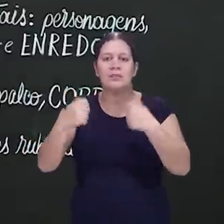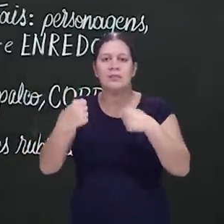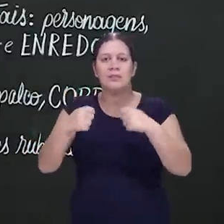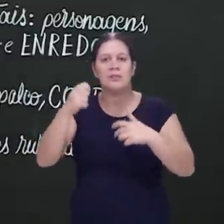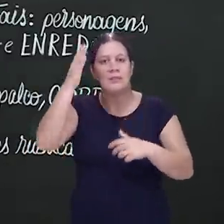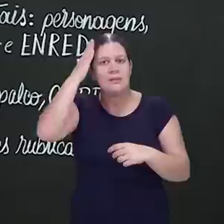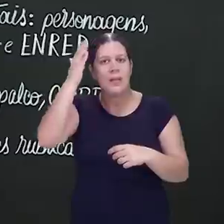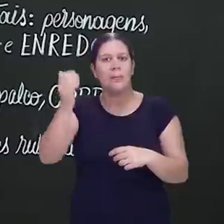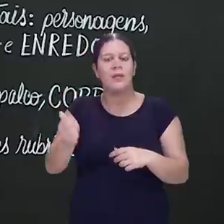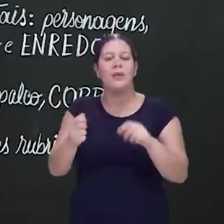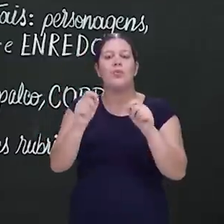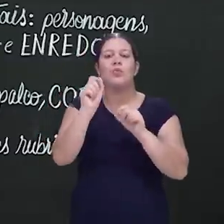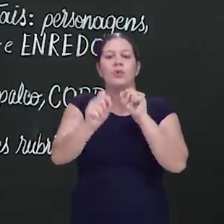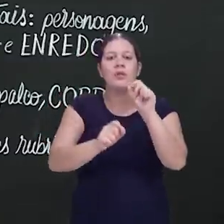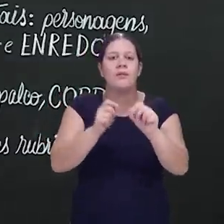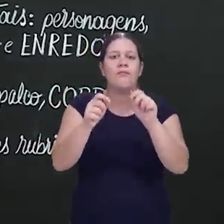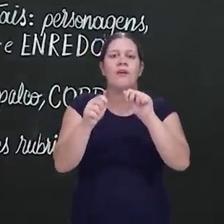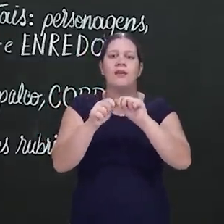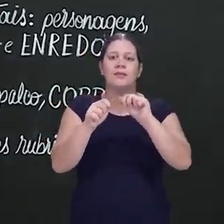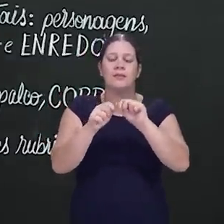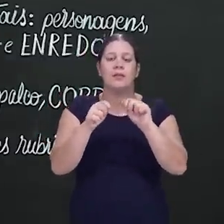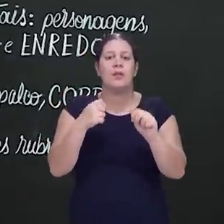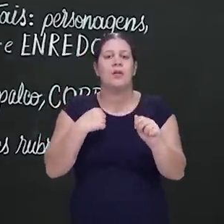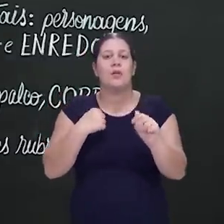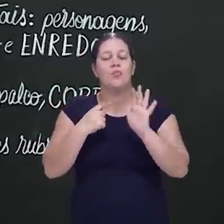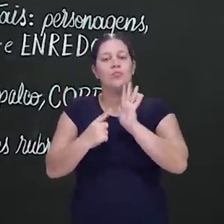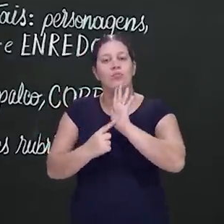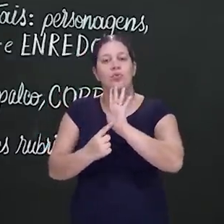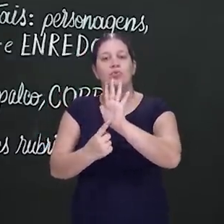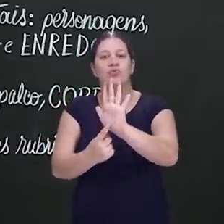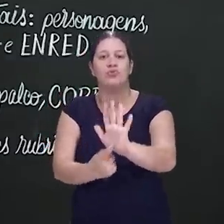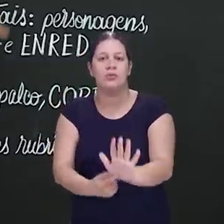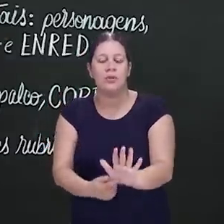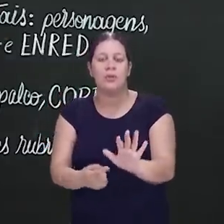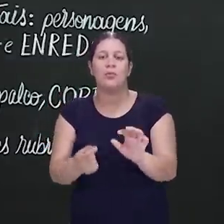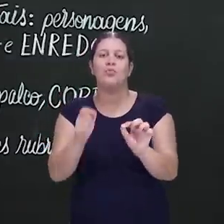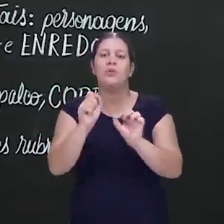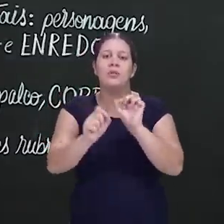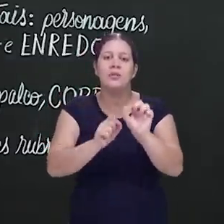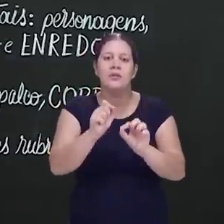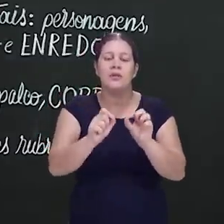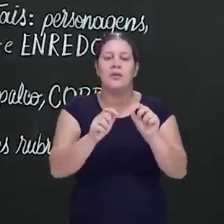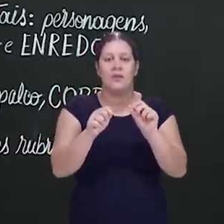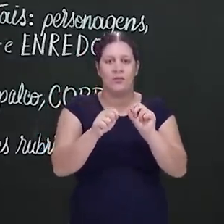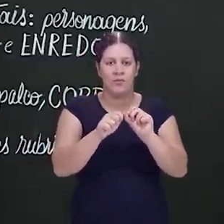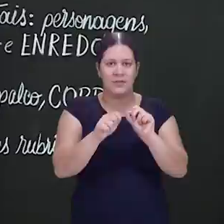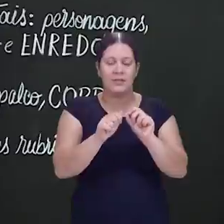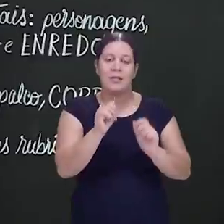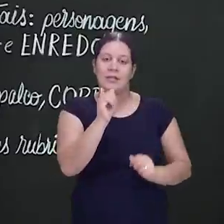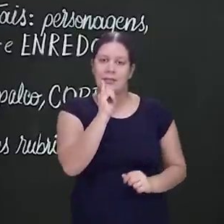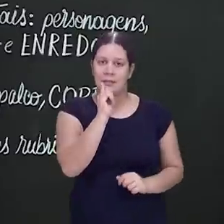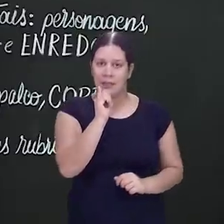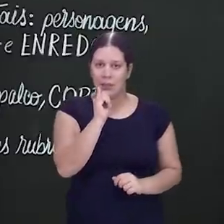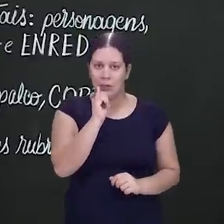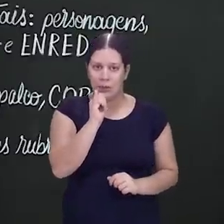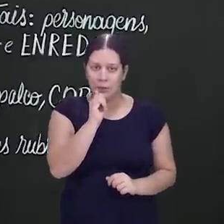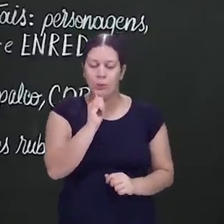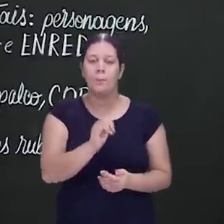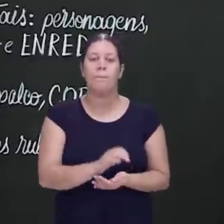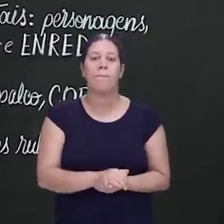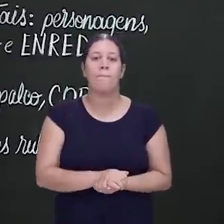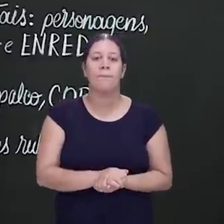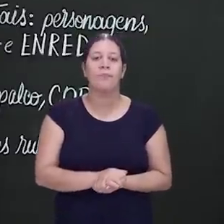preciso que alguém diga o que eu tenho que fazer? Porque eu preciso mostrar como essa encenação acontece. E aqui nesse exemplo, agora sim nós